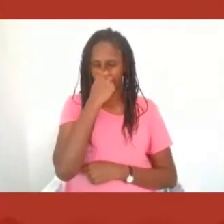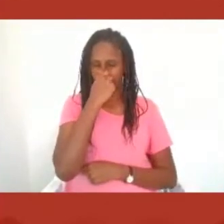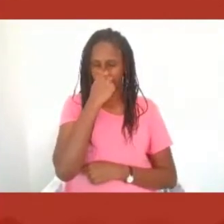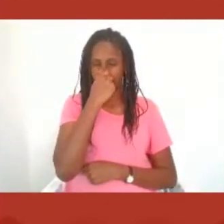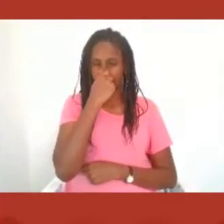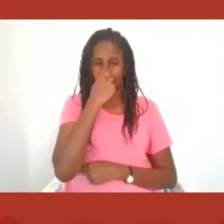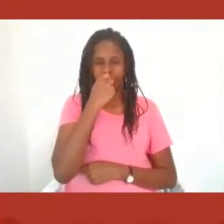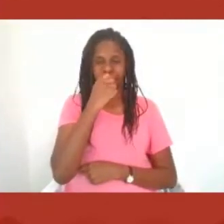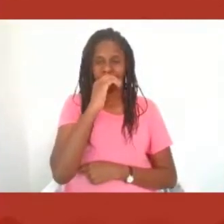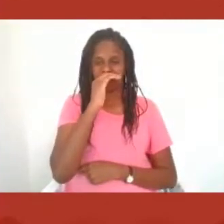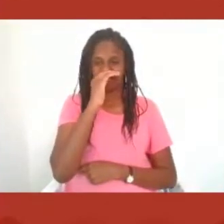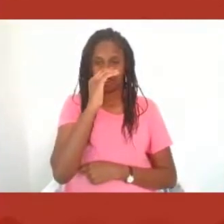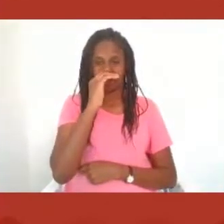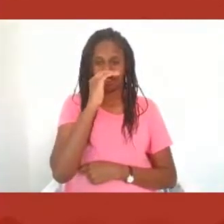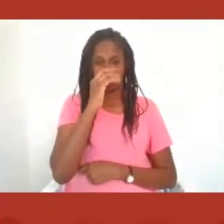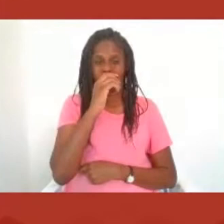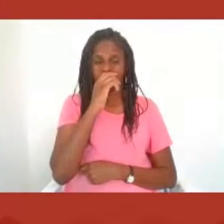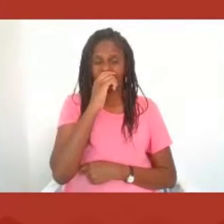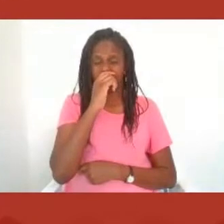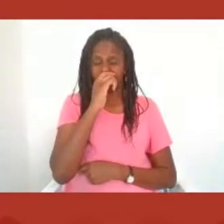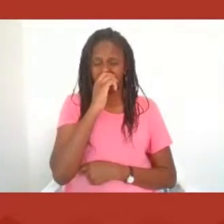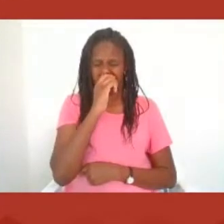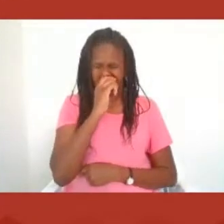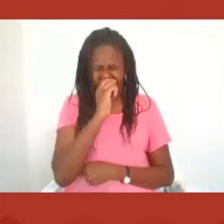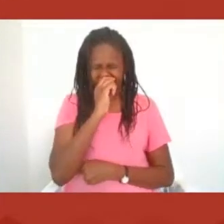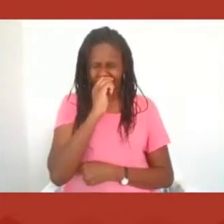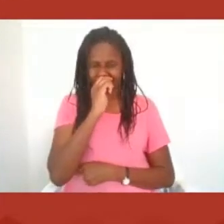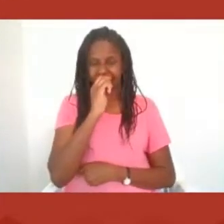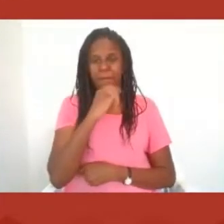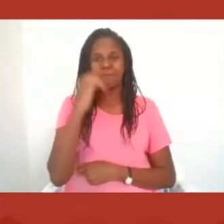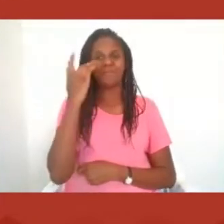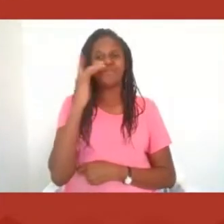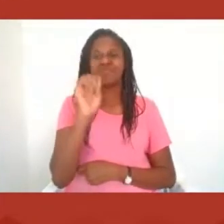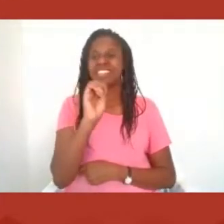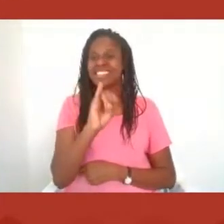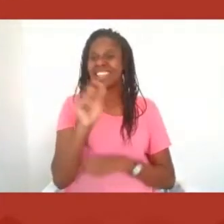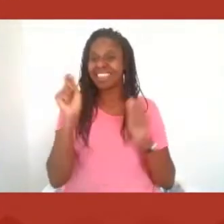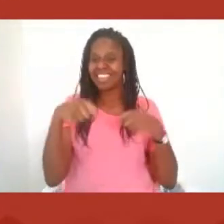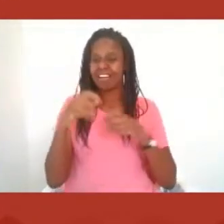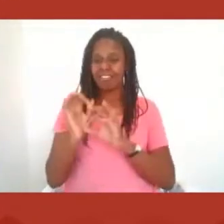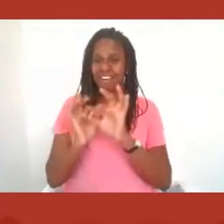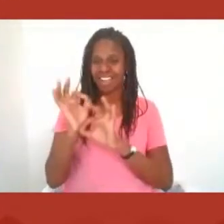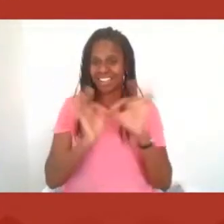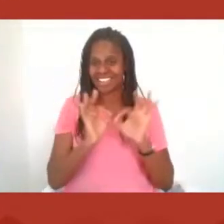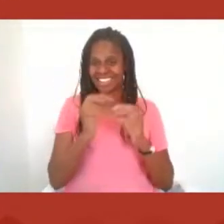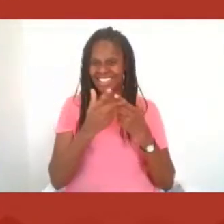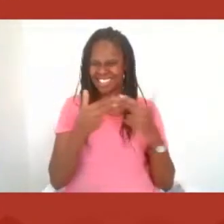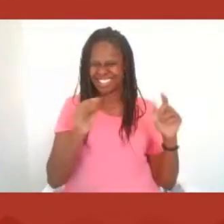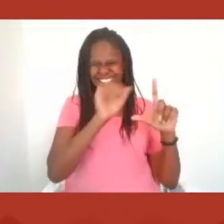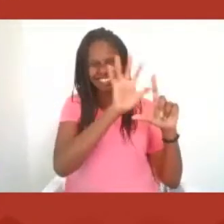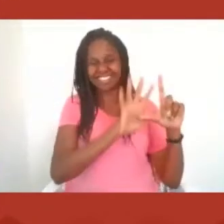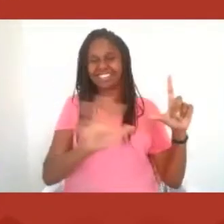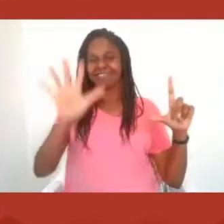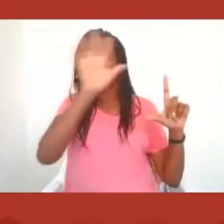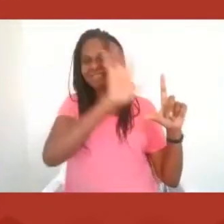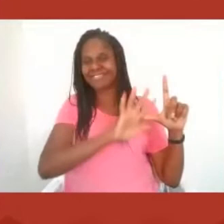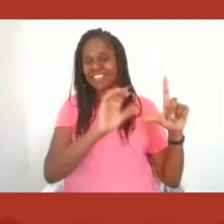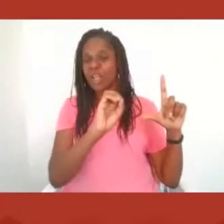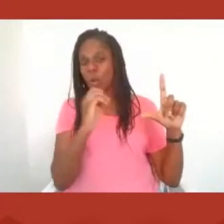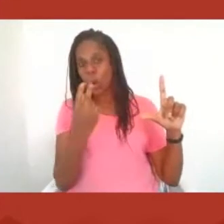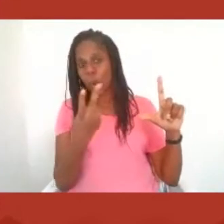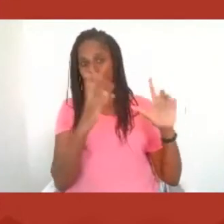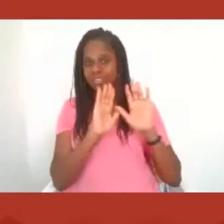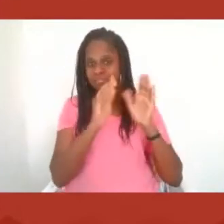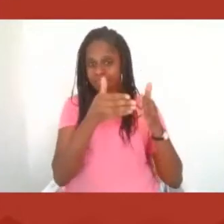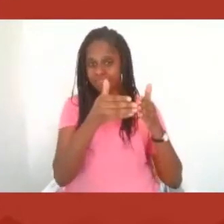não sei se a gente deveria organizar isso do mais geral para o mais específico, ou a gente deixa assim mesmo